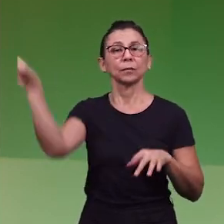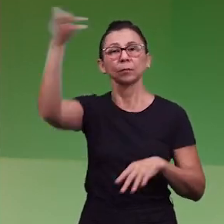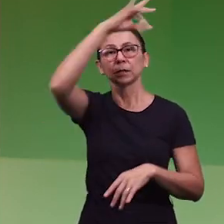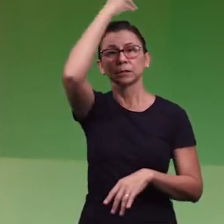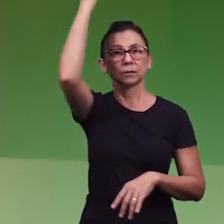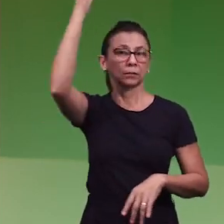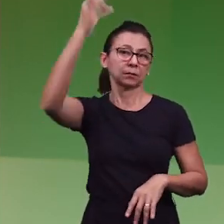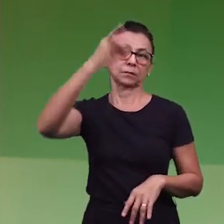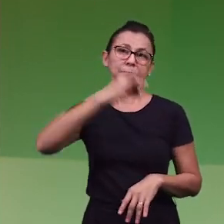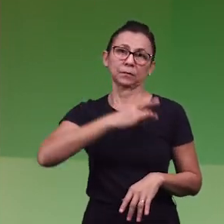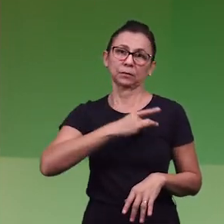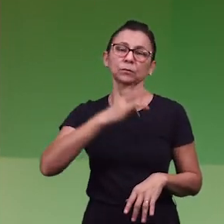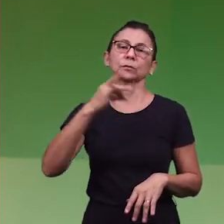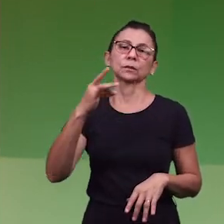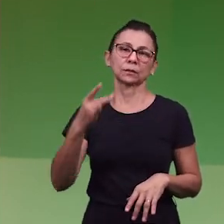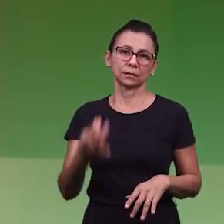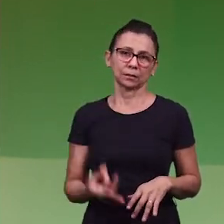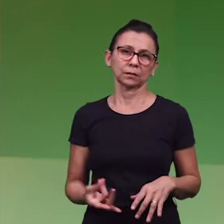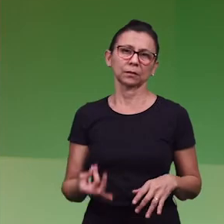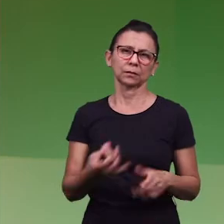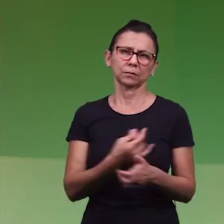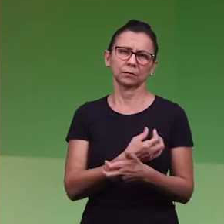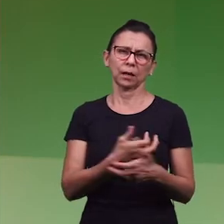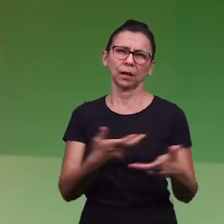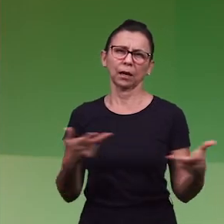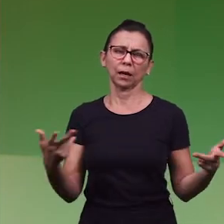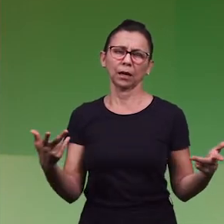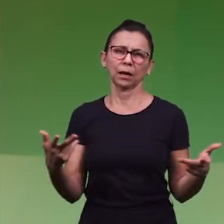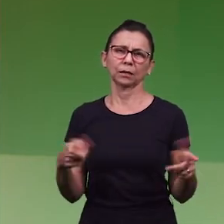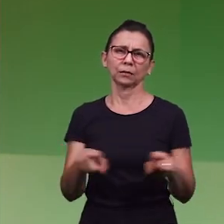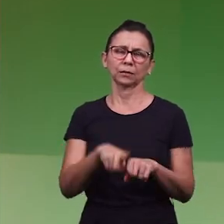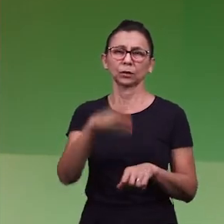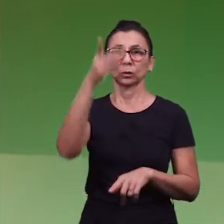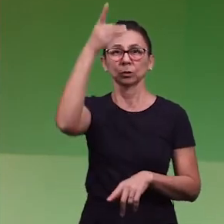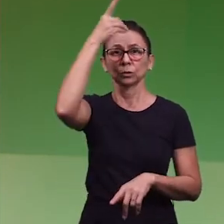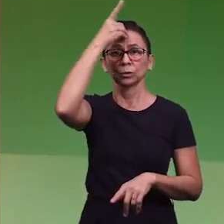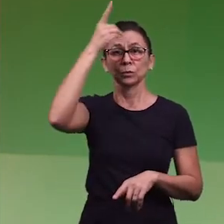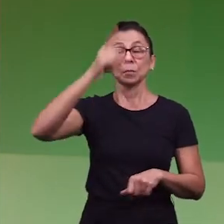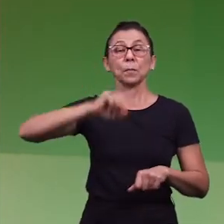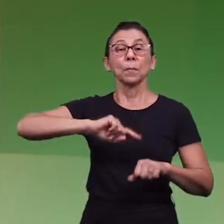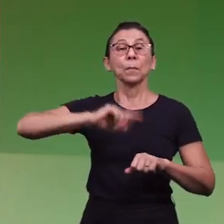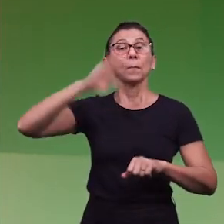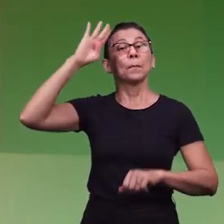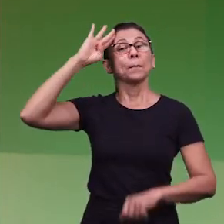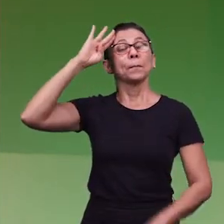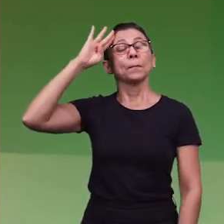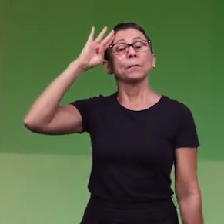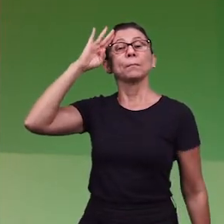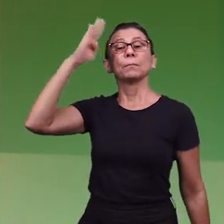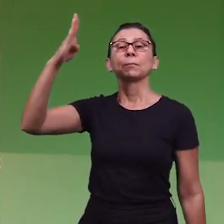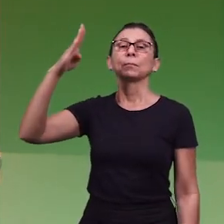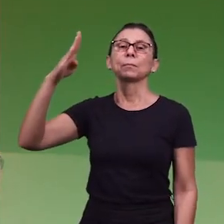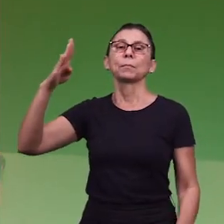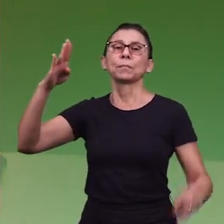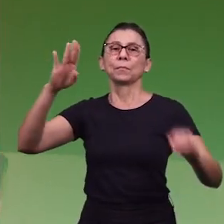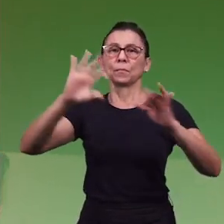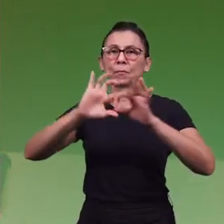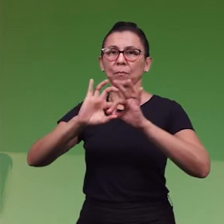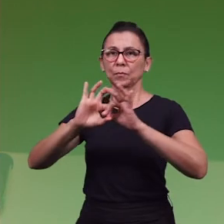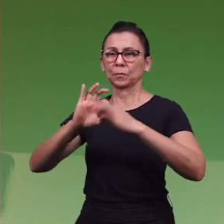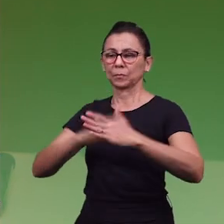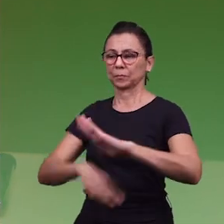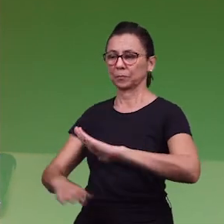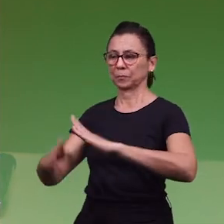com o Espírito Santo, os dons espirituais, mas acima de tudo, a comunhão no corpo. Por que a comunhão no corpo?